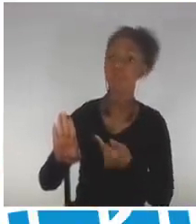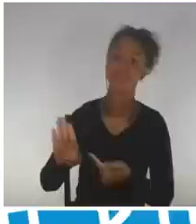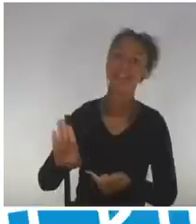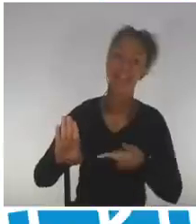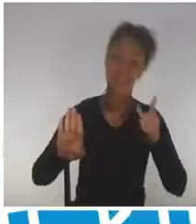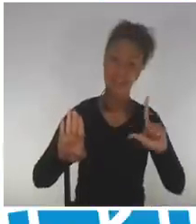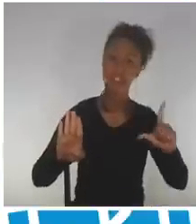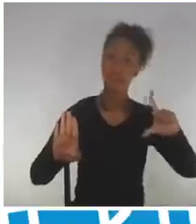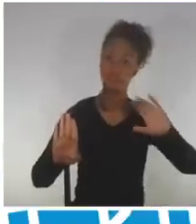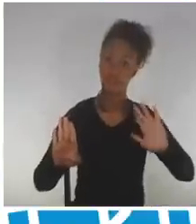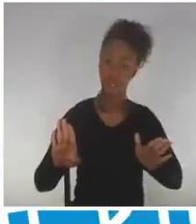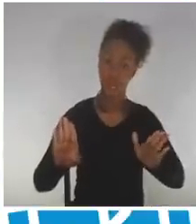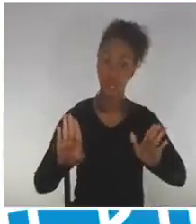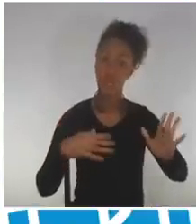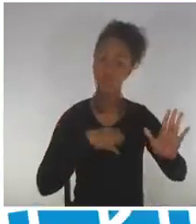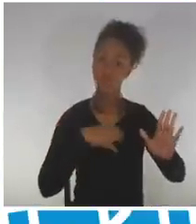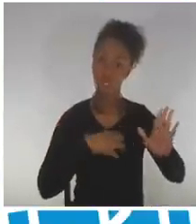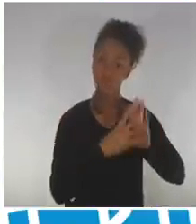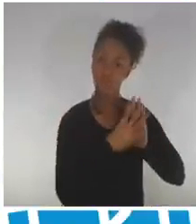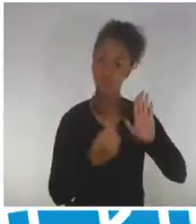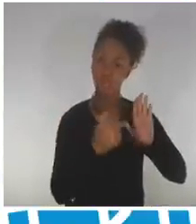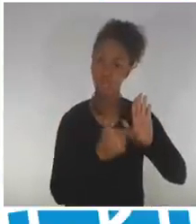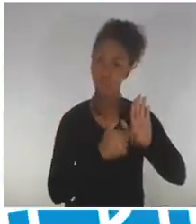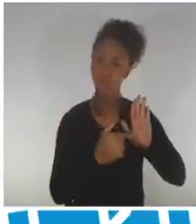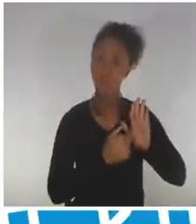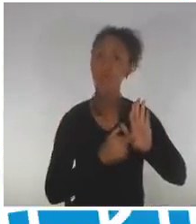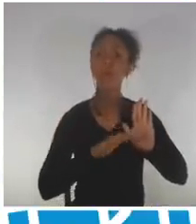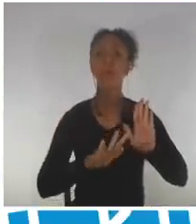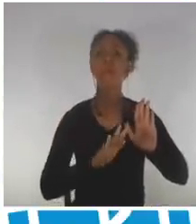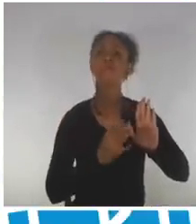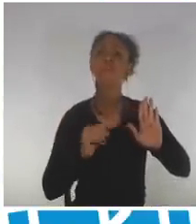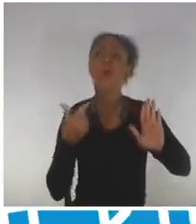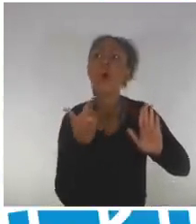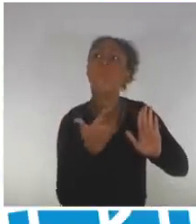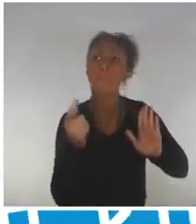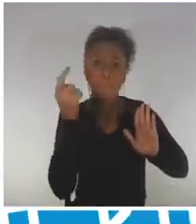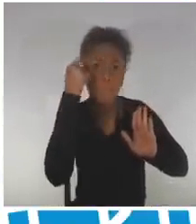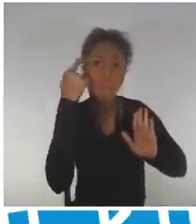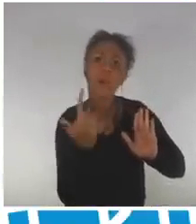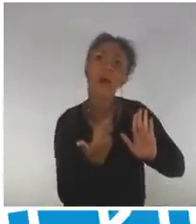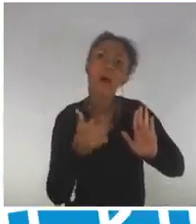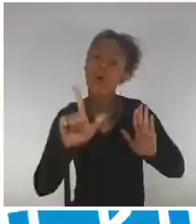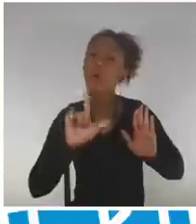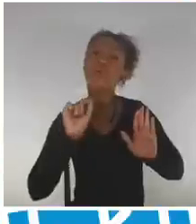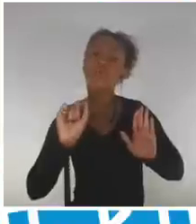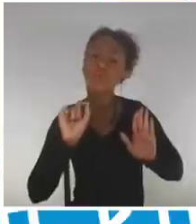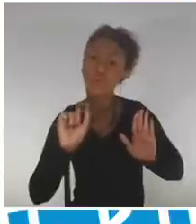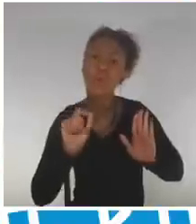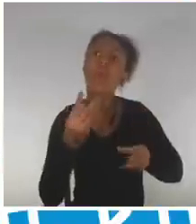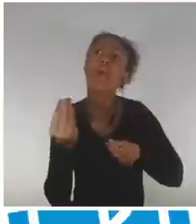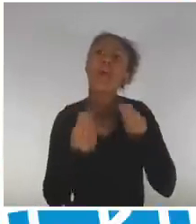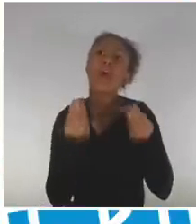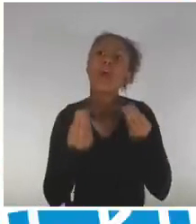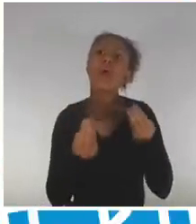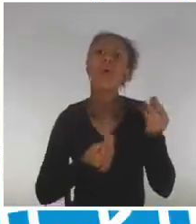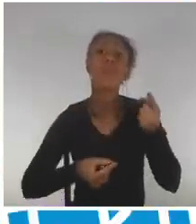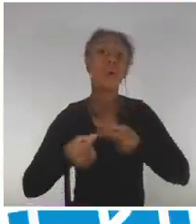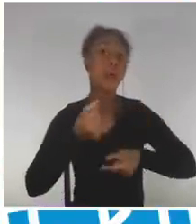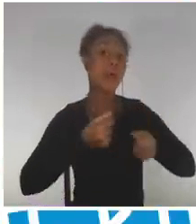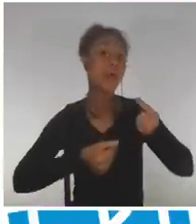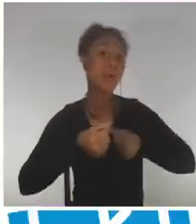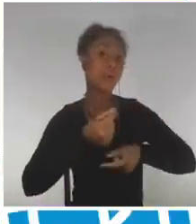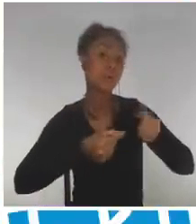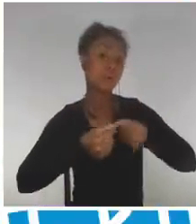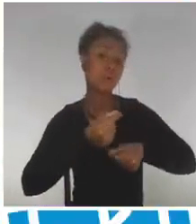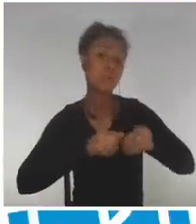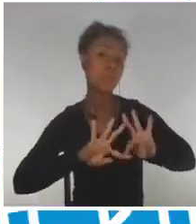apenas fluxo e desempenho escolar, mas que leve outras considerações, como, por exemplo, a questão do nível socioeconômico desses alunos ou